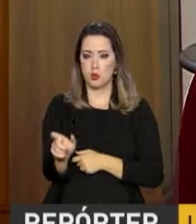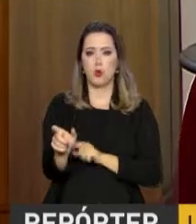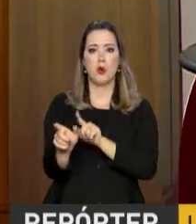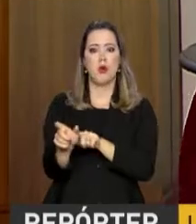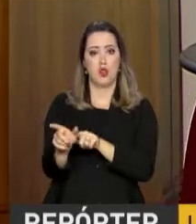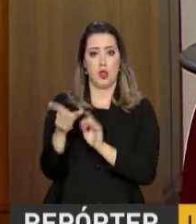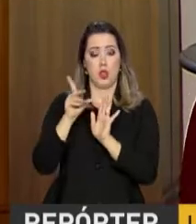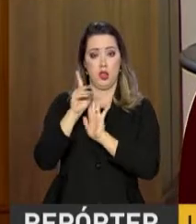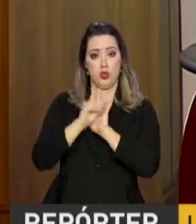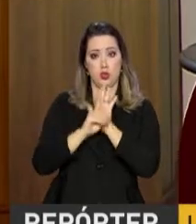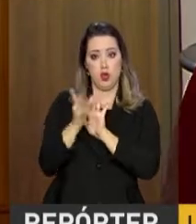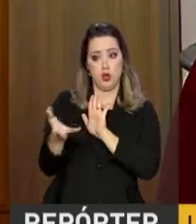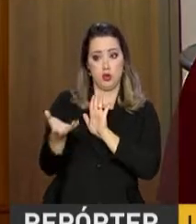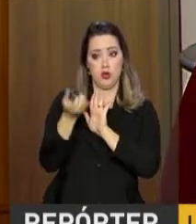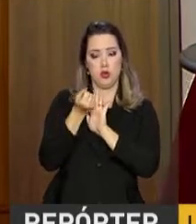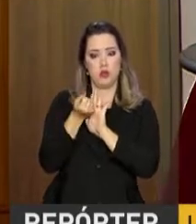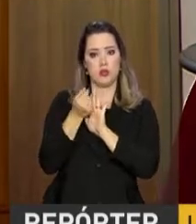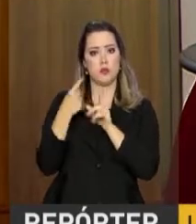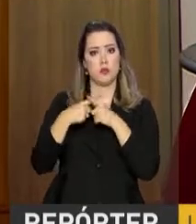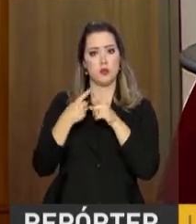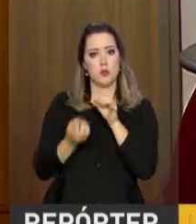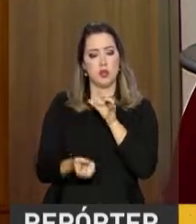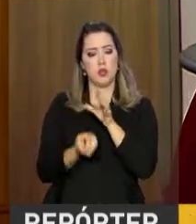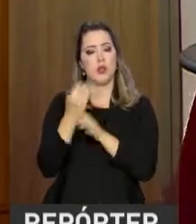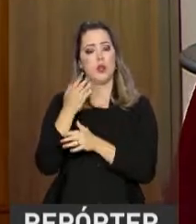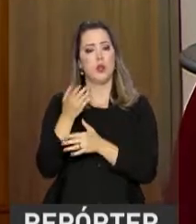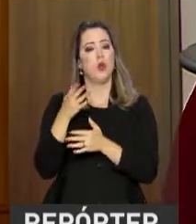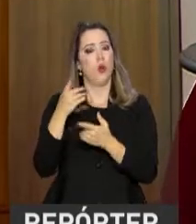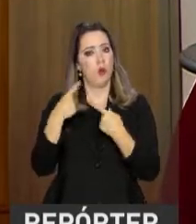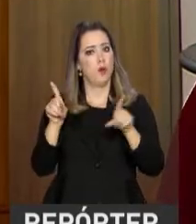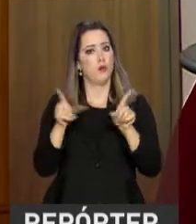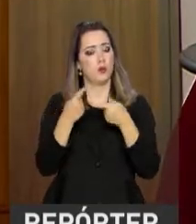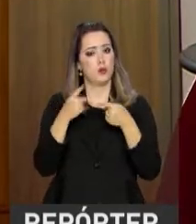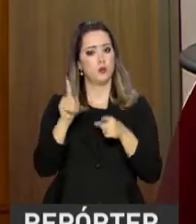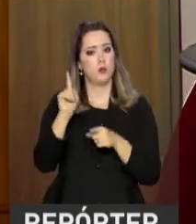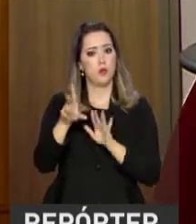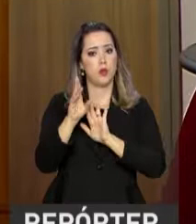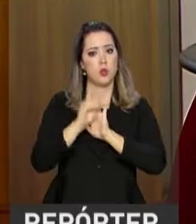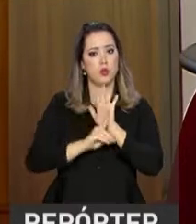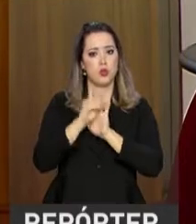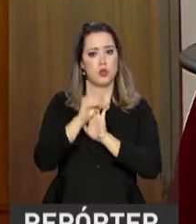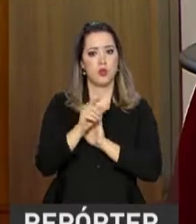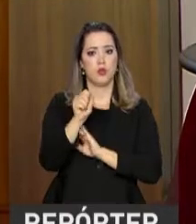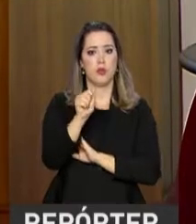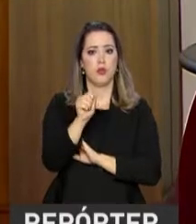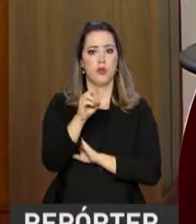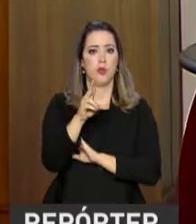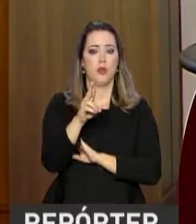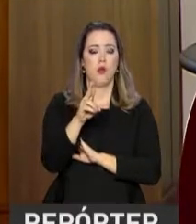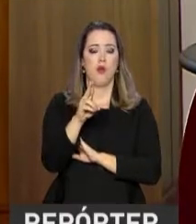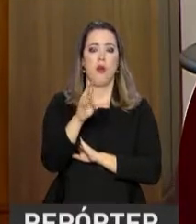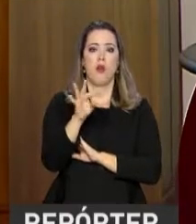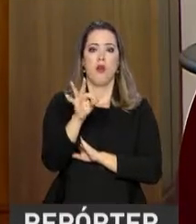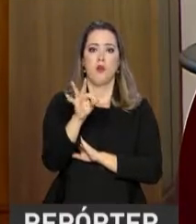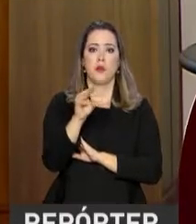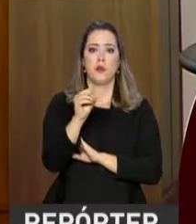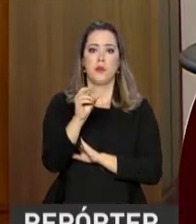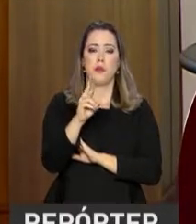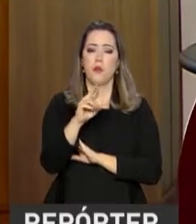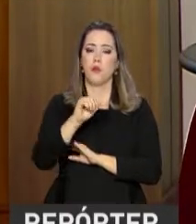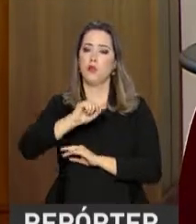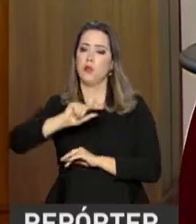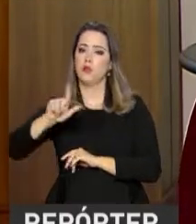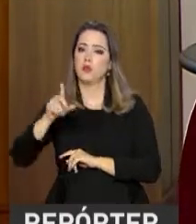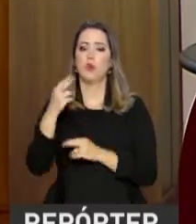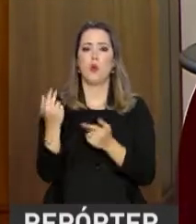tem direito a receber pelo fato de ter criado a obra. Isso é o direito autoral. Assim também acontece quando a canção